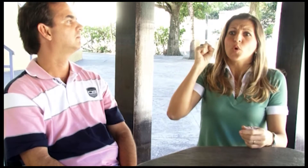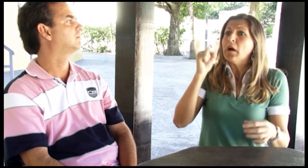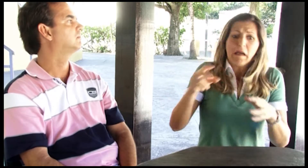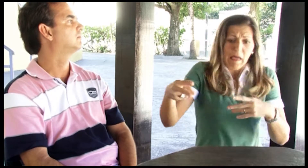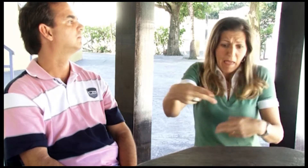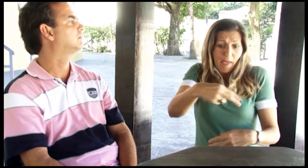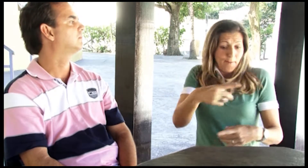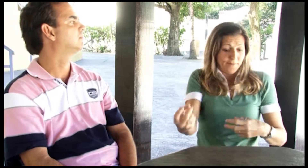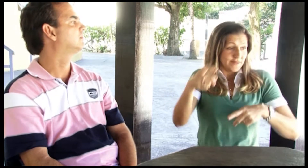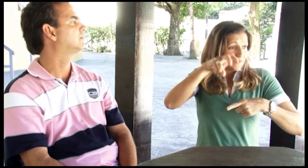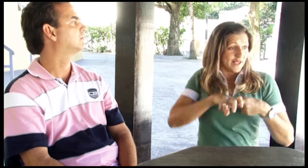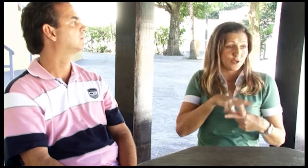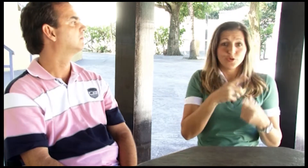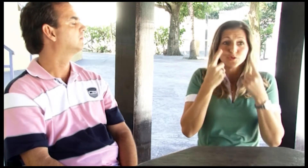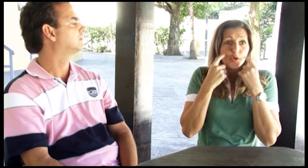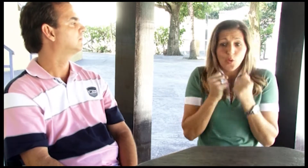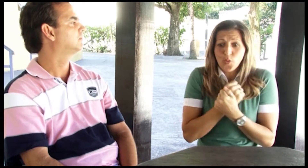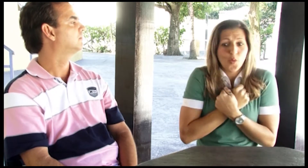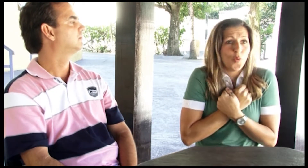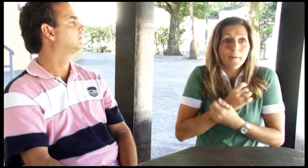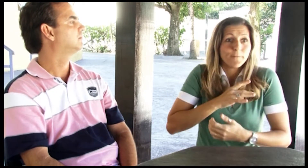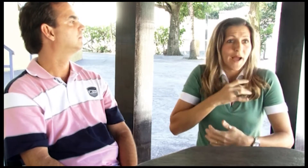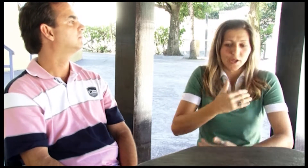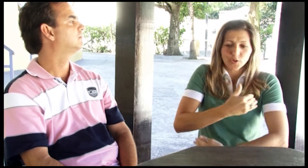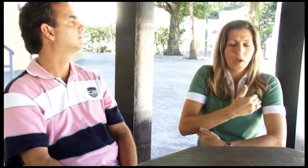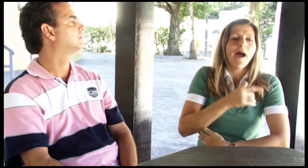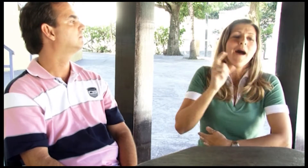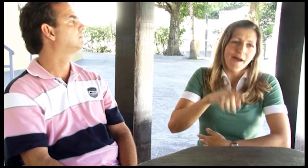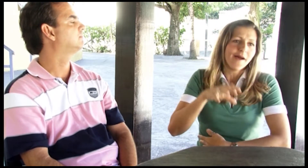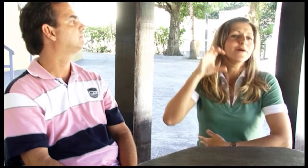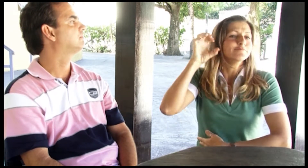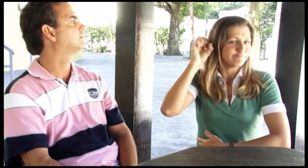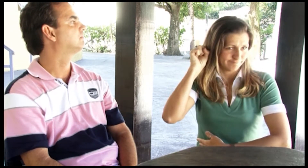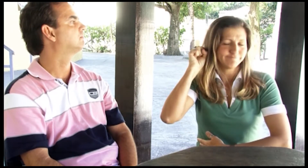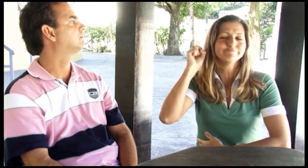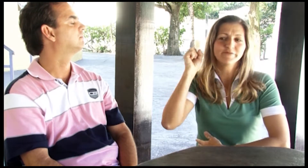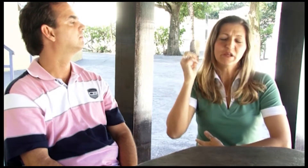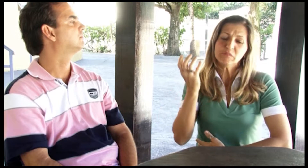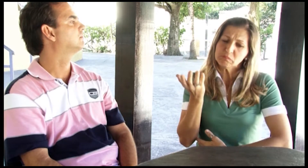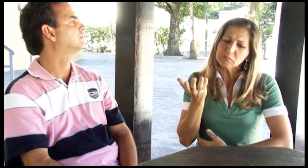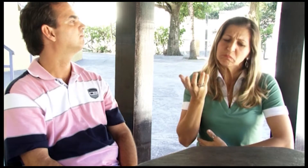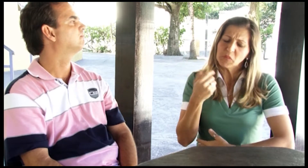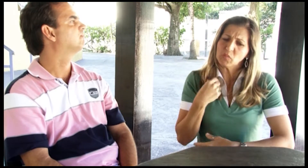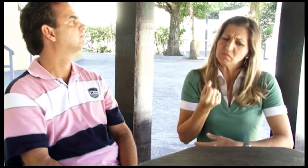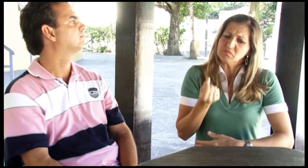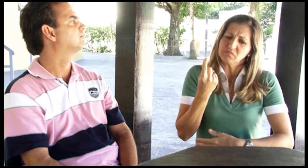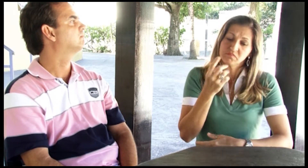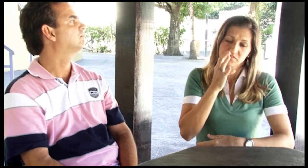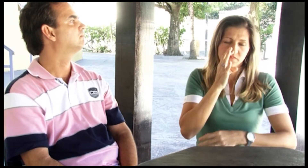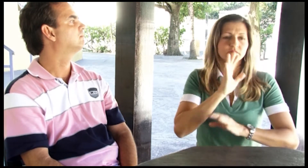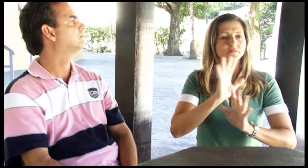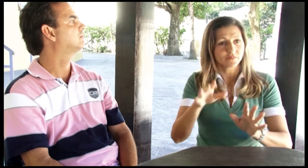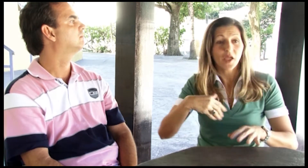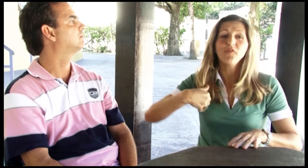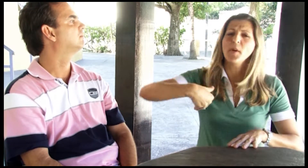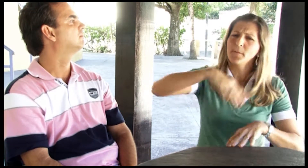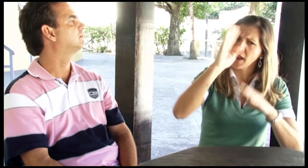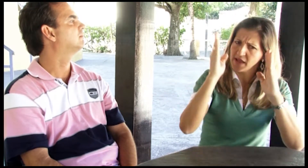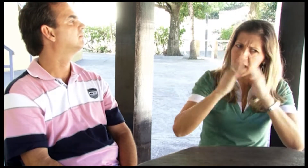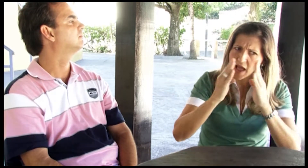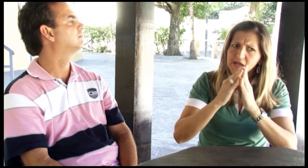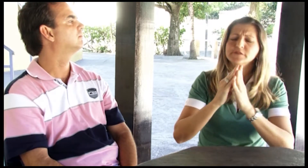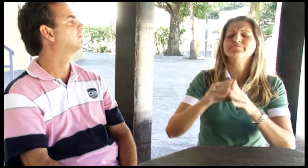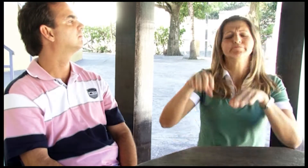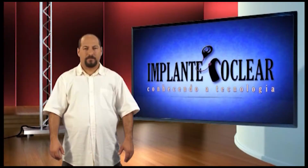uma oferta diferenciada, ele se assustou, ele veio perto de mim, chorou. Aí que eu vi que ele realmente tinha ouvido. E eu